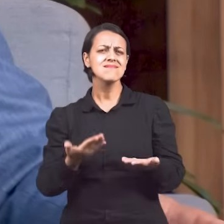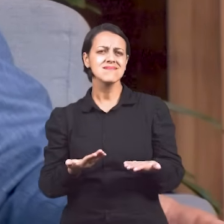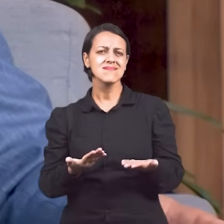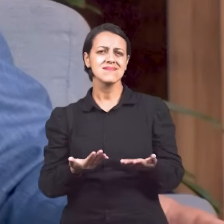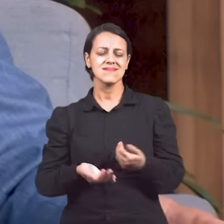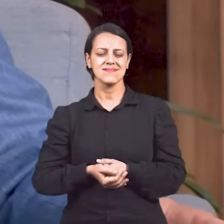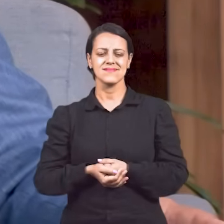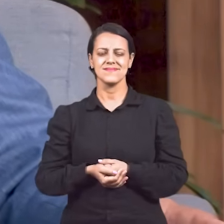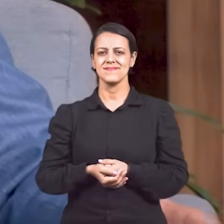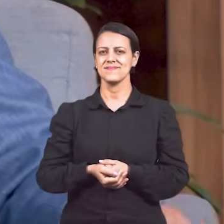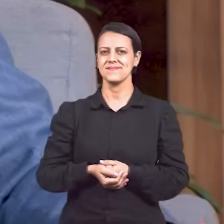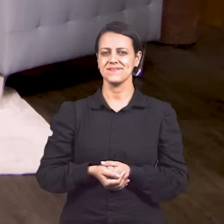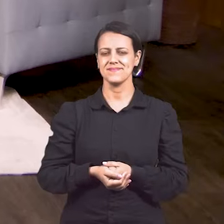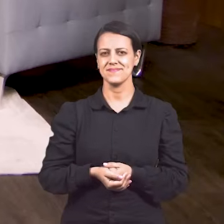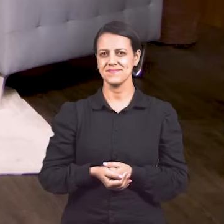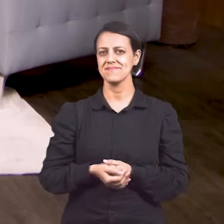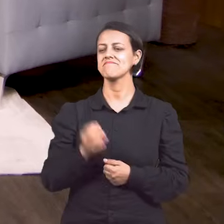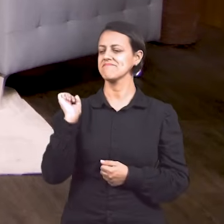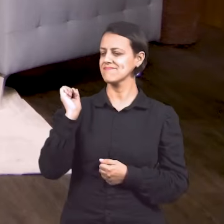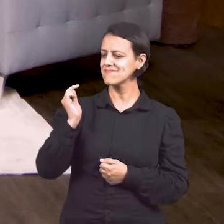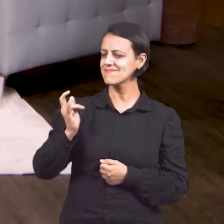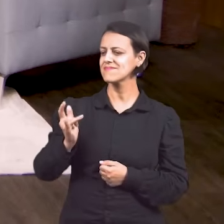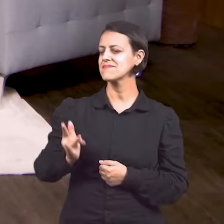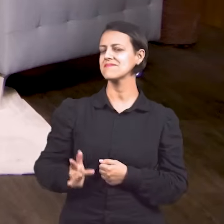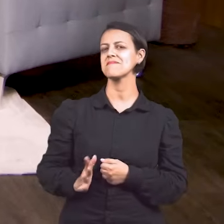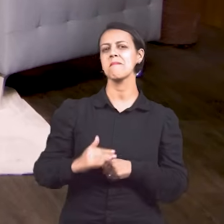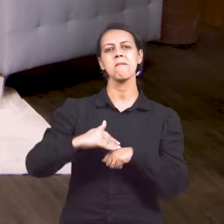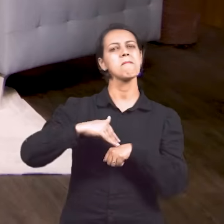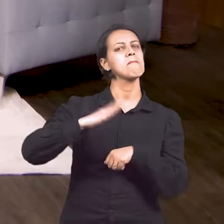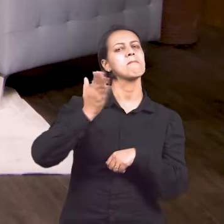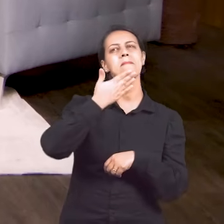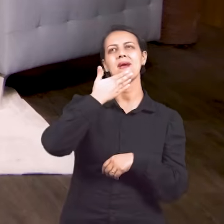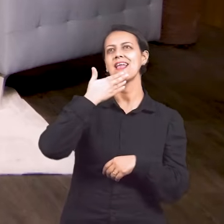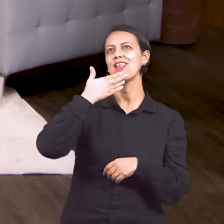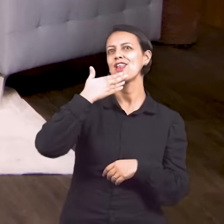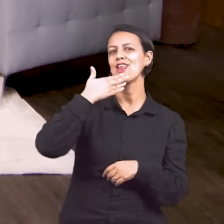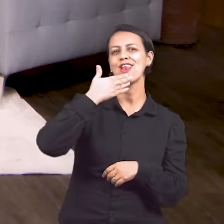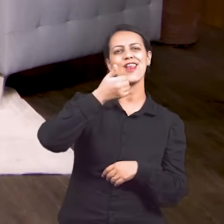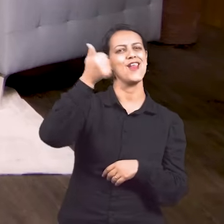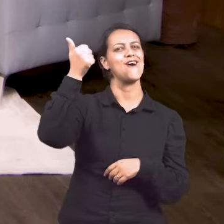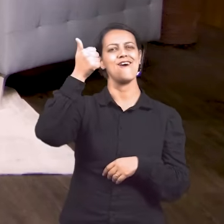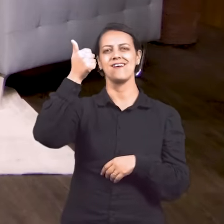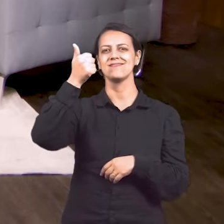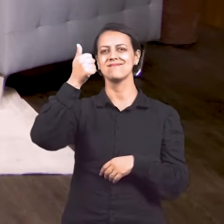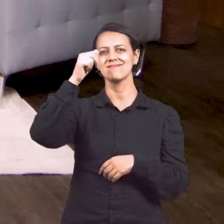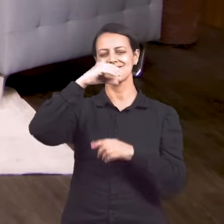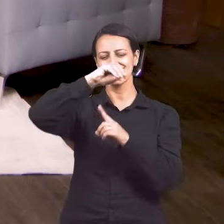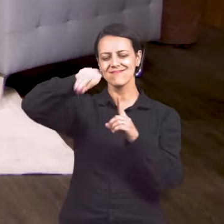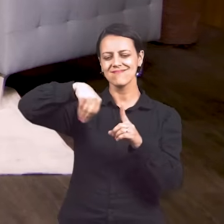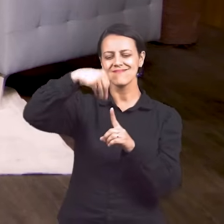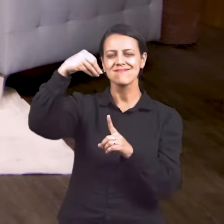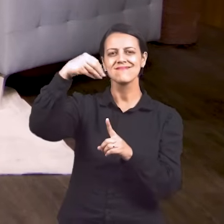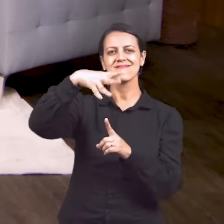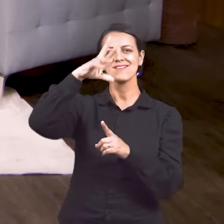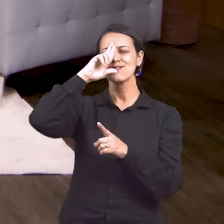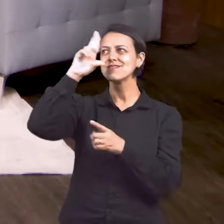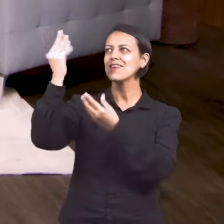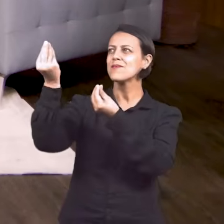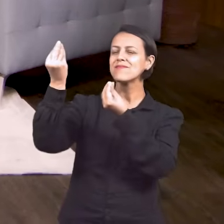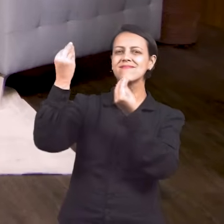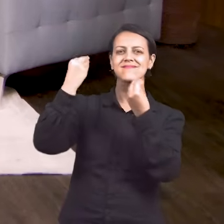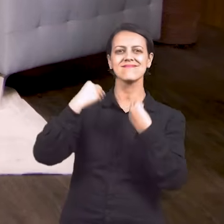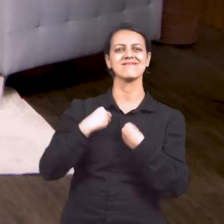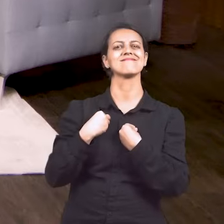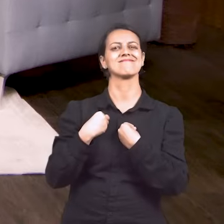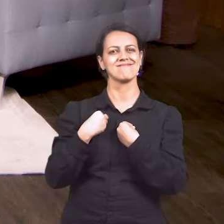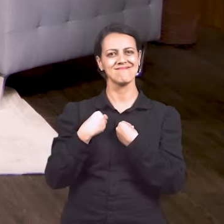madrugada é importante na vida do servo? A madrugada ela é o melhor recurso que o Senhor deixou, quer dizer, um dos melhores recursos